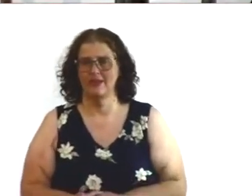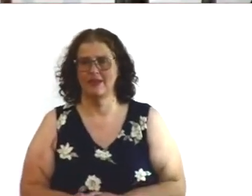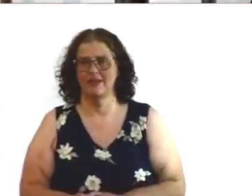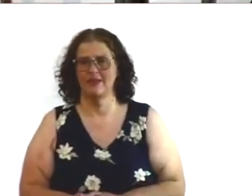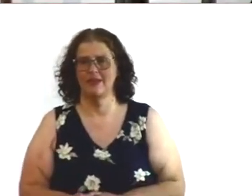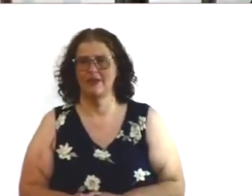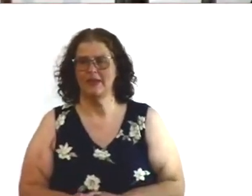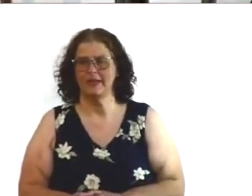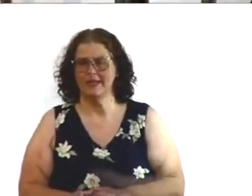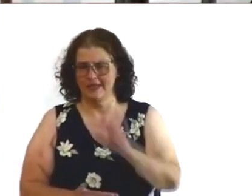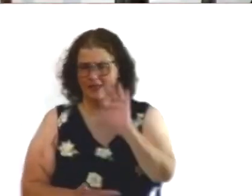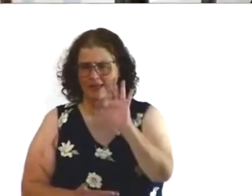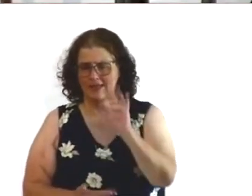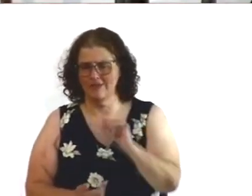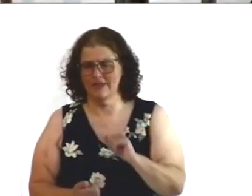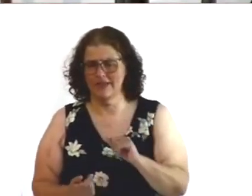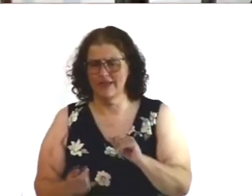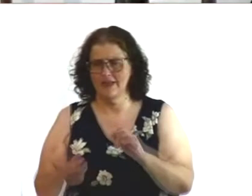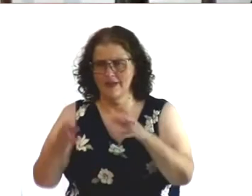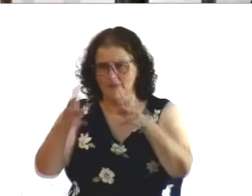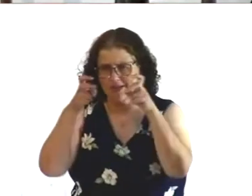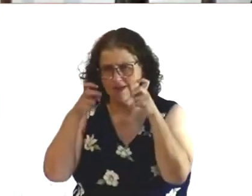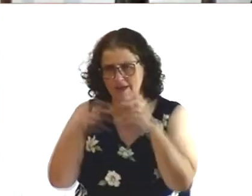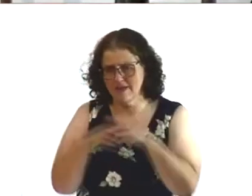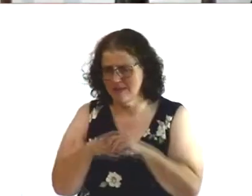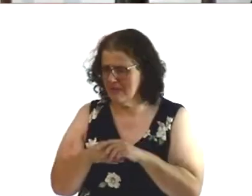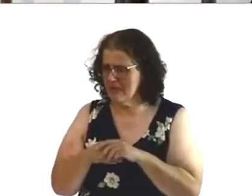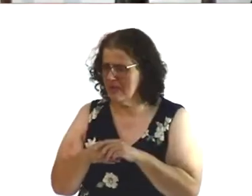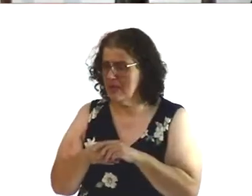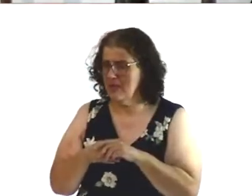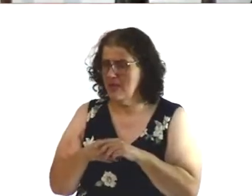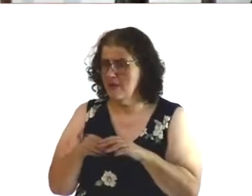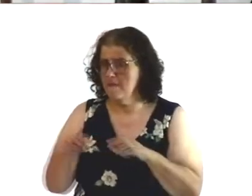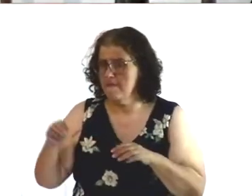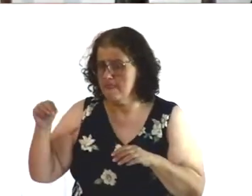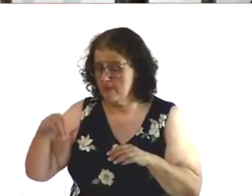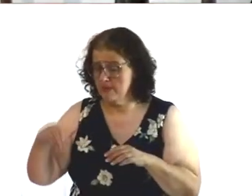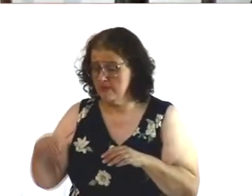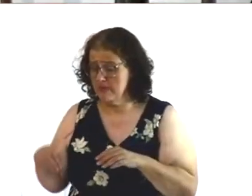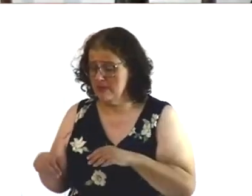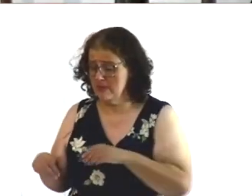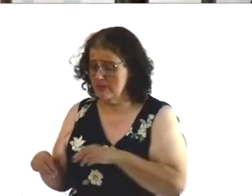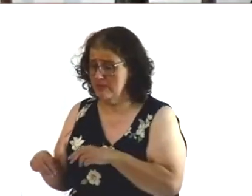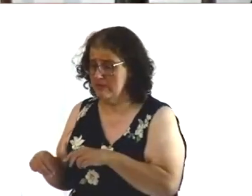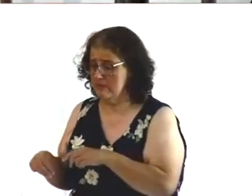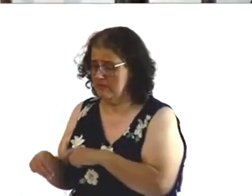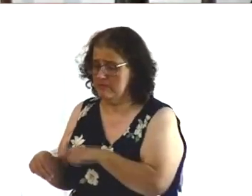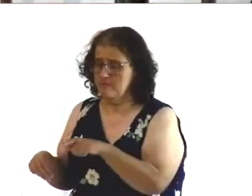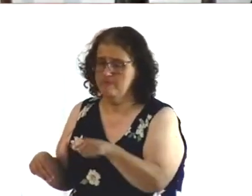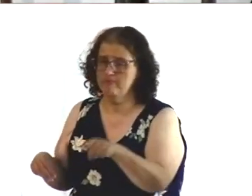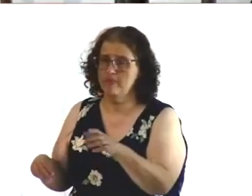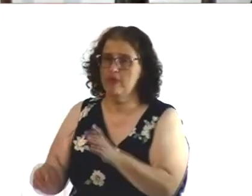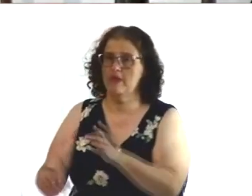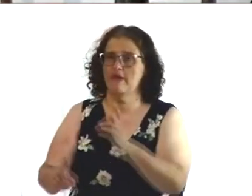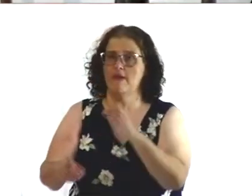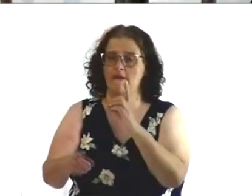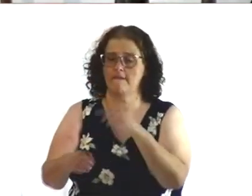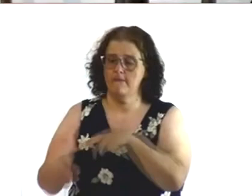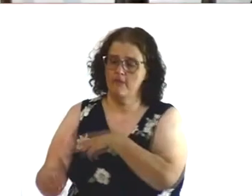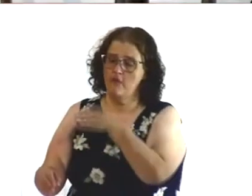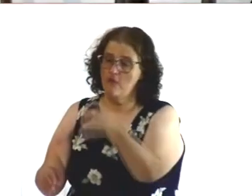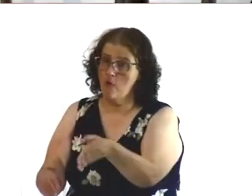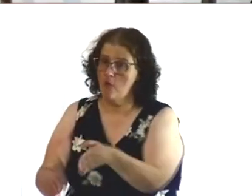não procuraram outra forma? Será que haveria outro caminho para chegar até Belém? Porque alguém